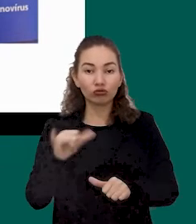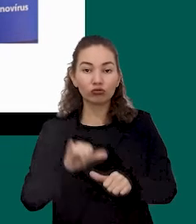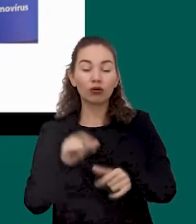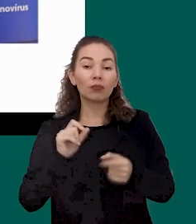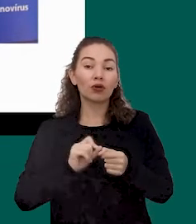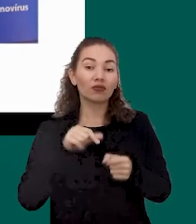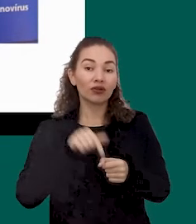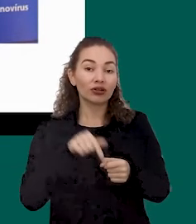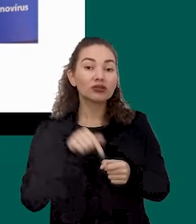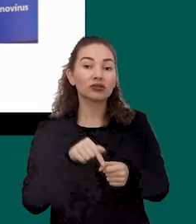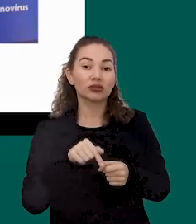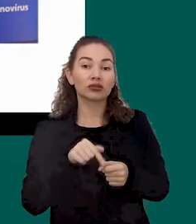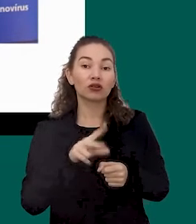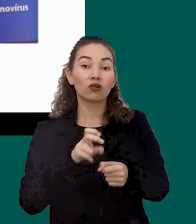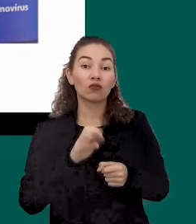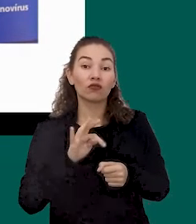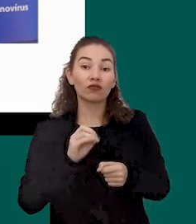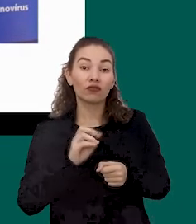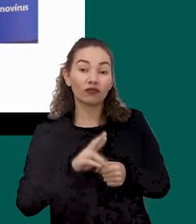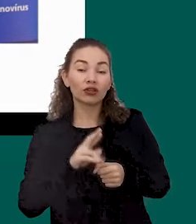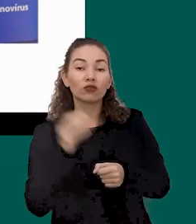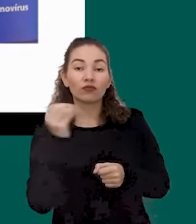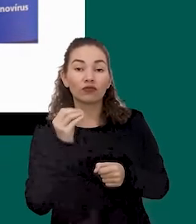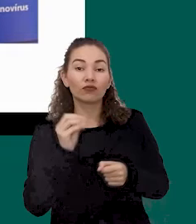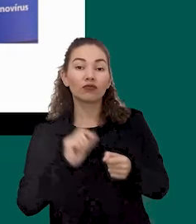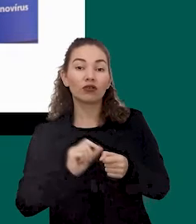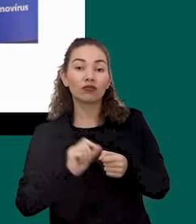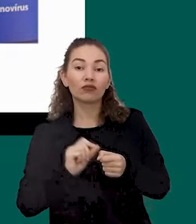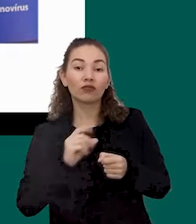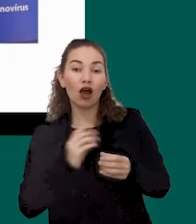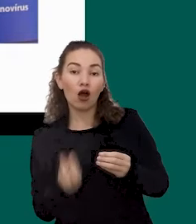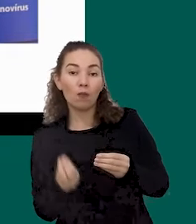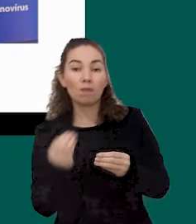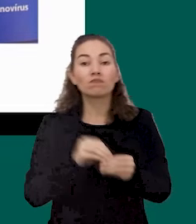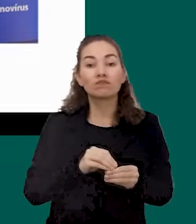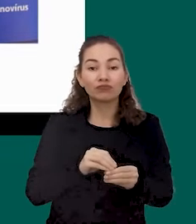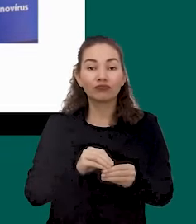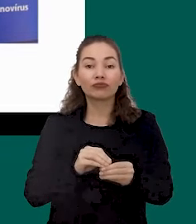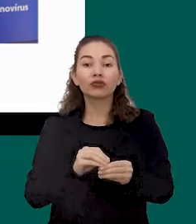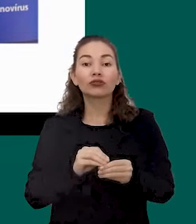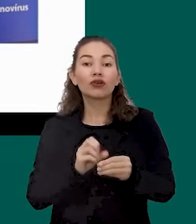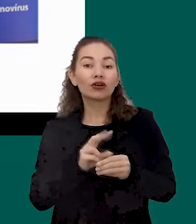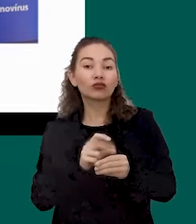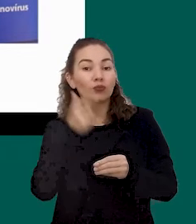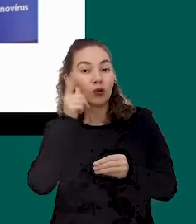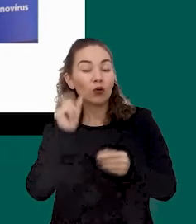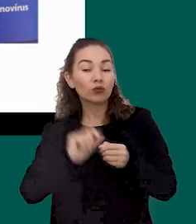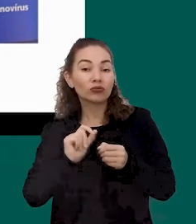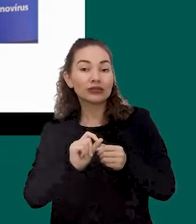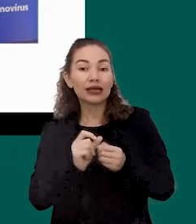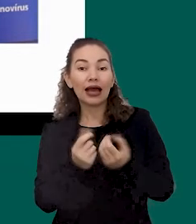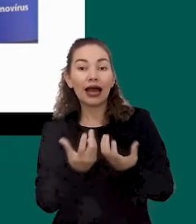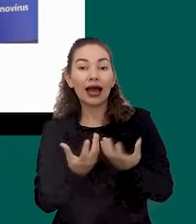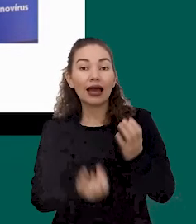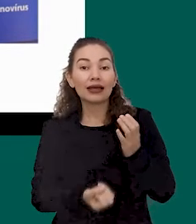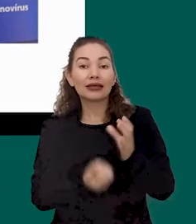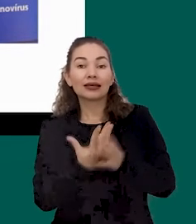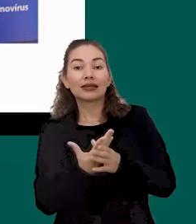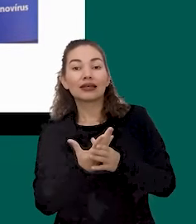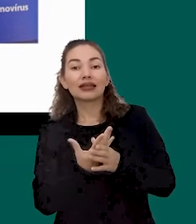com que o vetor, né, esse vírus inofensivo, passe a carregar o material genético daquele vírus para qual você quer criar imunidade. Então, eu